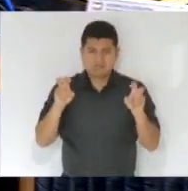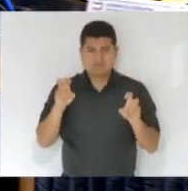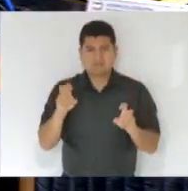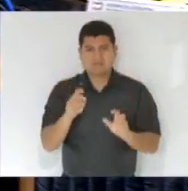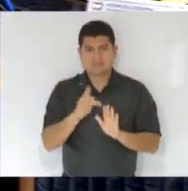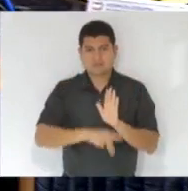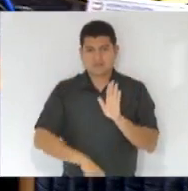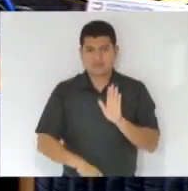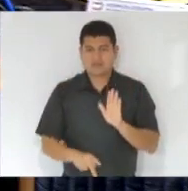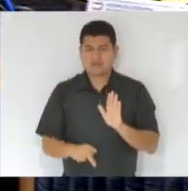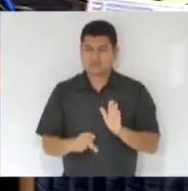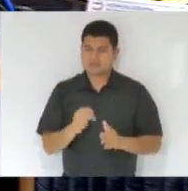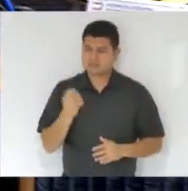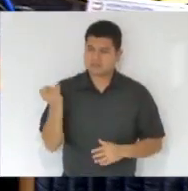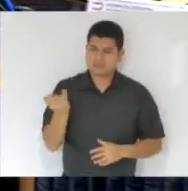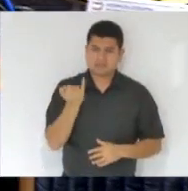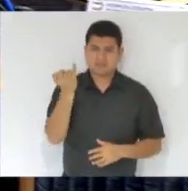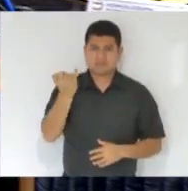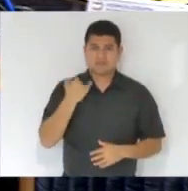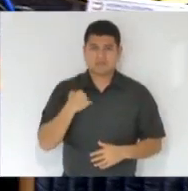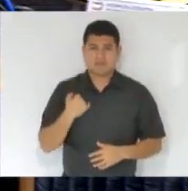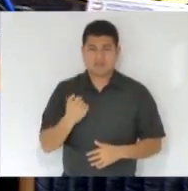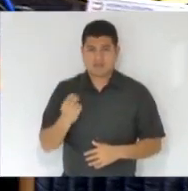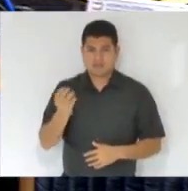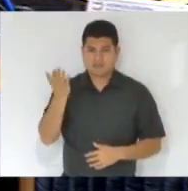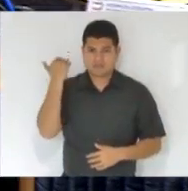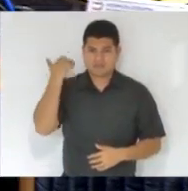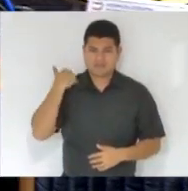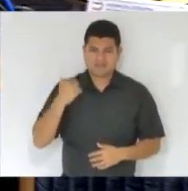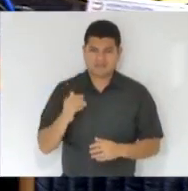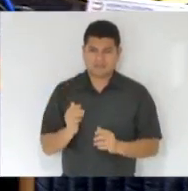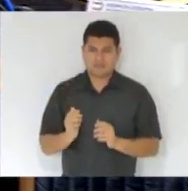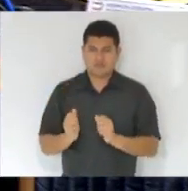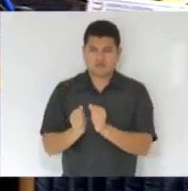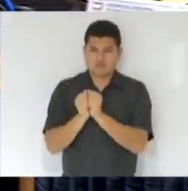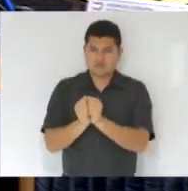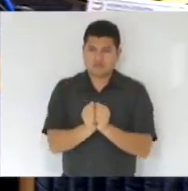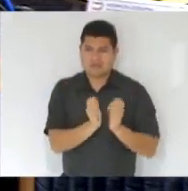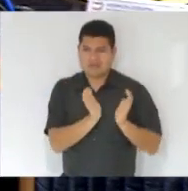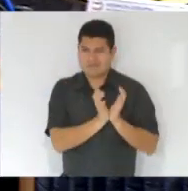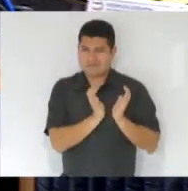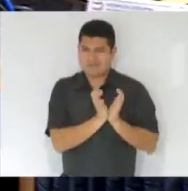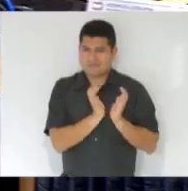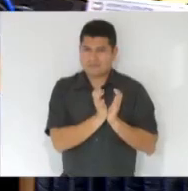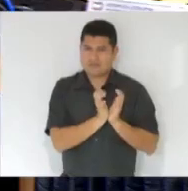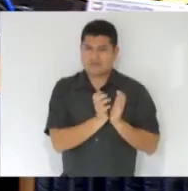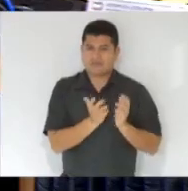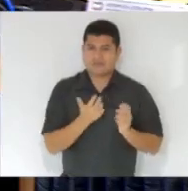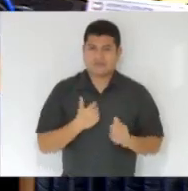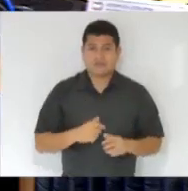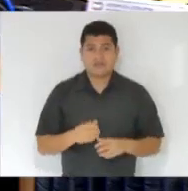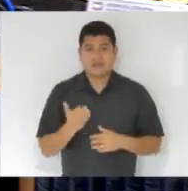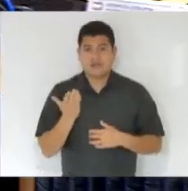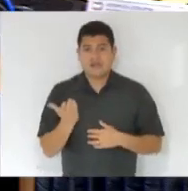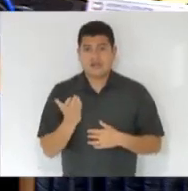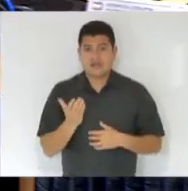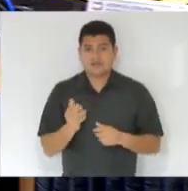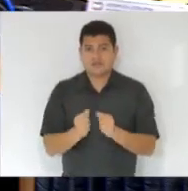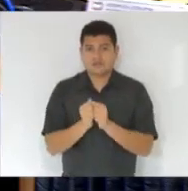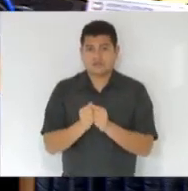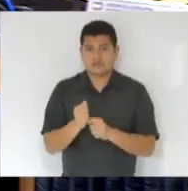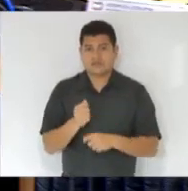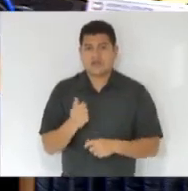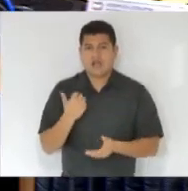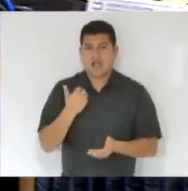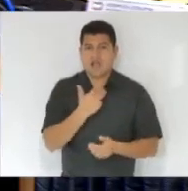vanguarda. Eu estive com Vossa Excelência num evento na PAI, junto com a ministra Damares, e me chamou muita atenção a palestra que